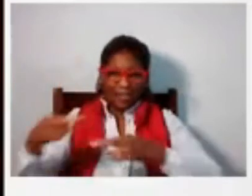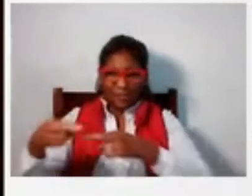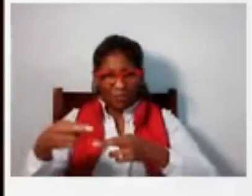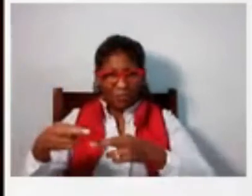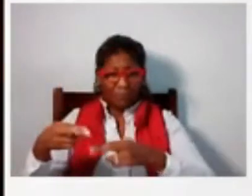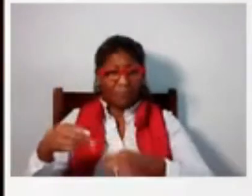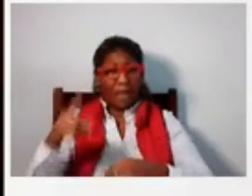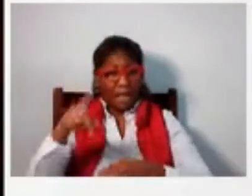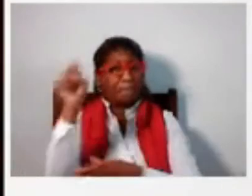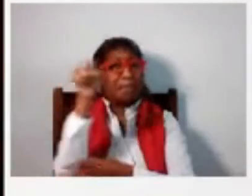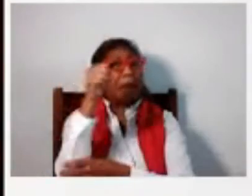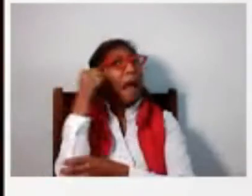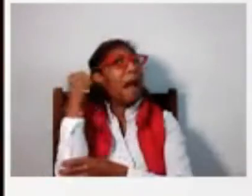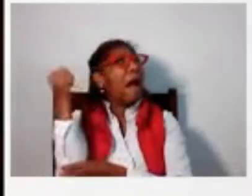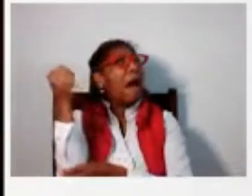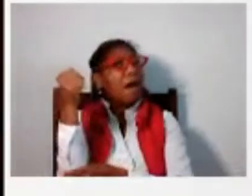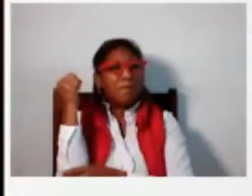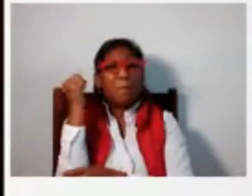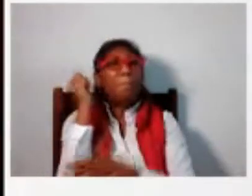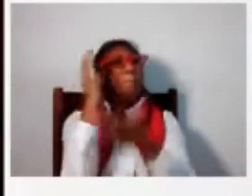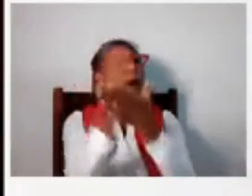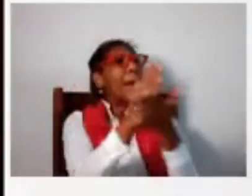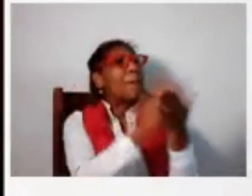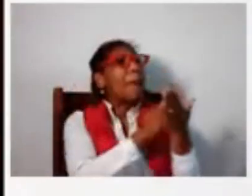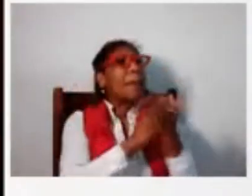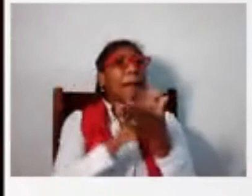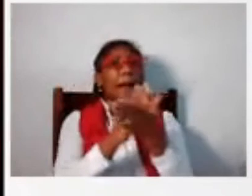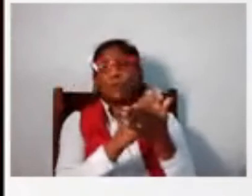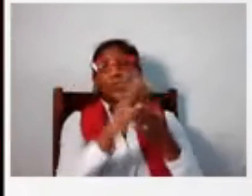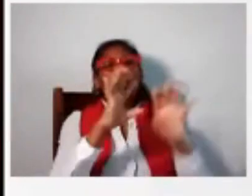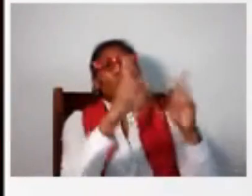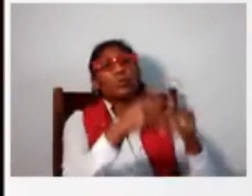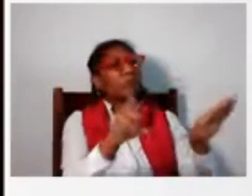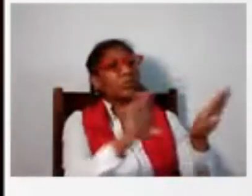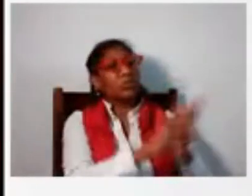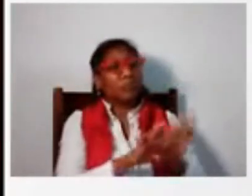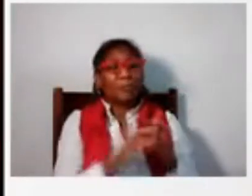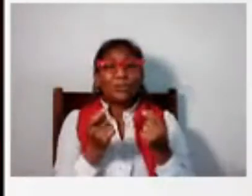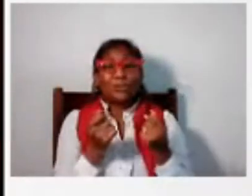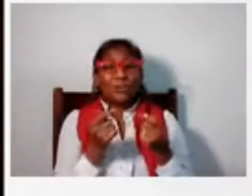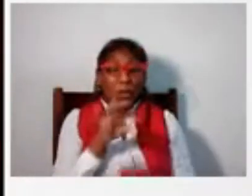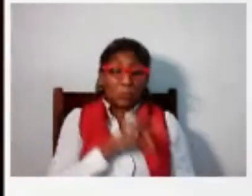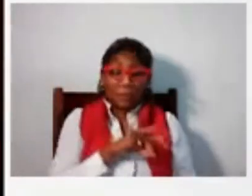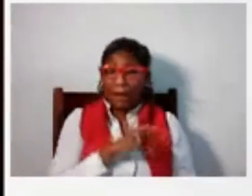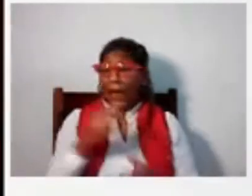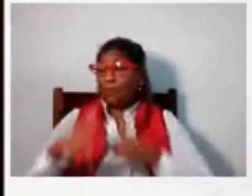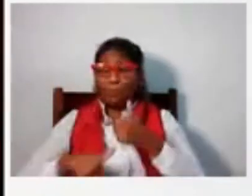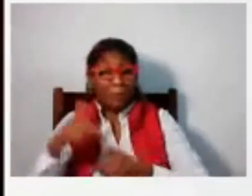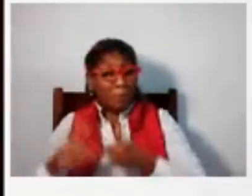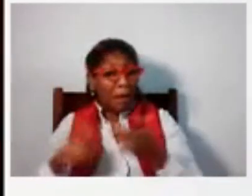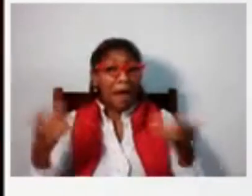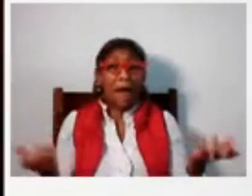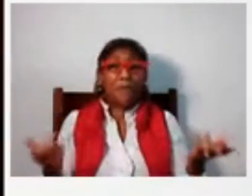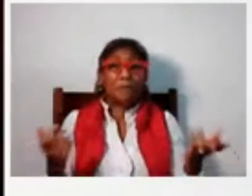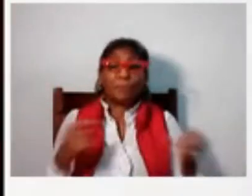grave estabelecer restrição às atividades econômicas de alguém, o que vai afetar a sua renda, o emprego, o seu e os empregos